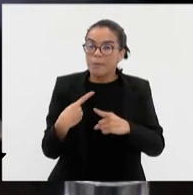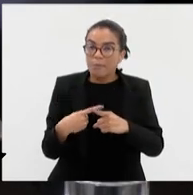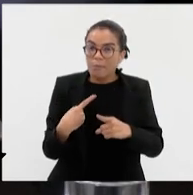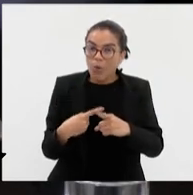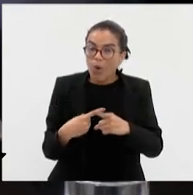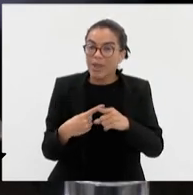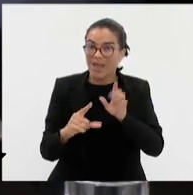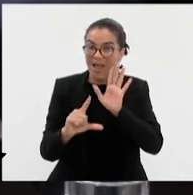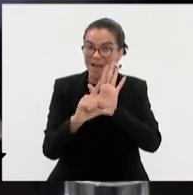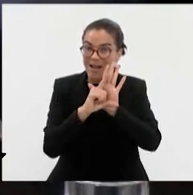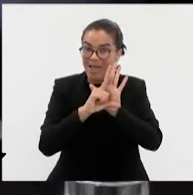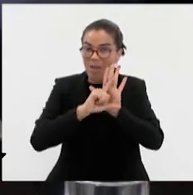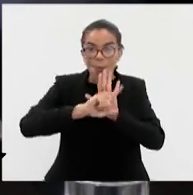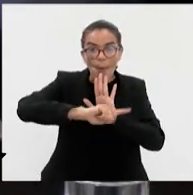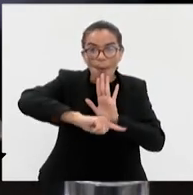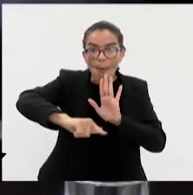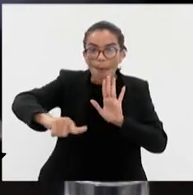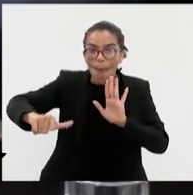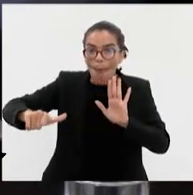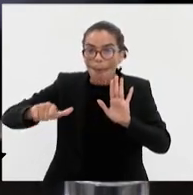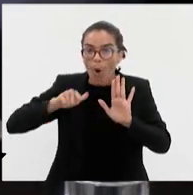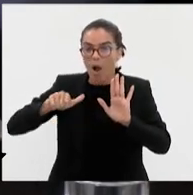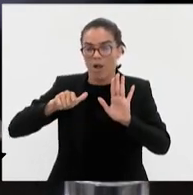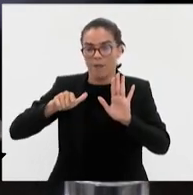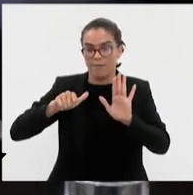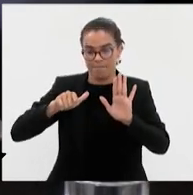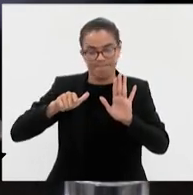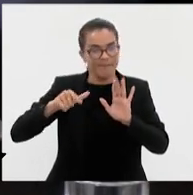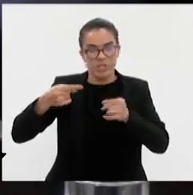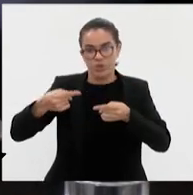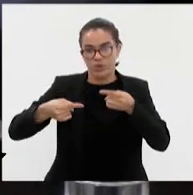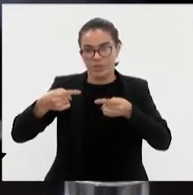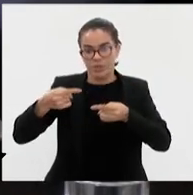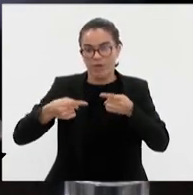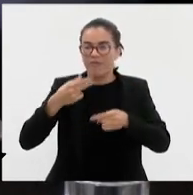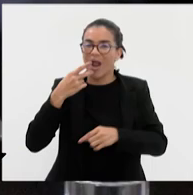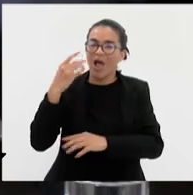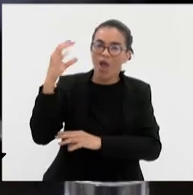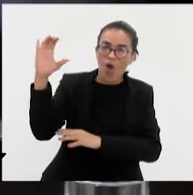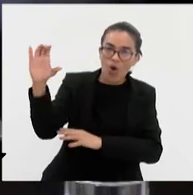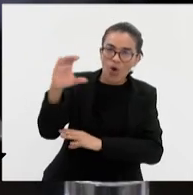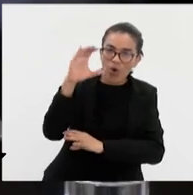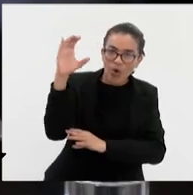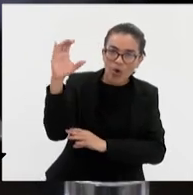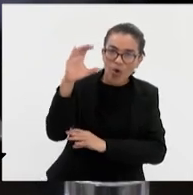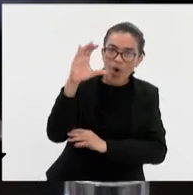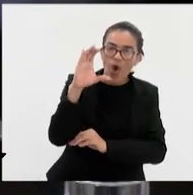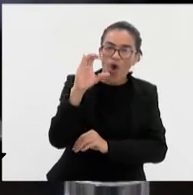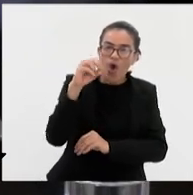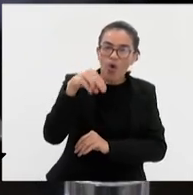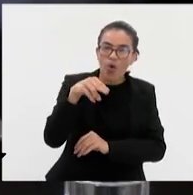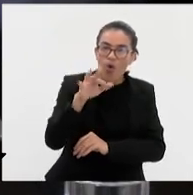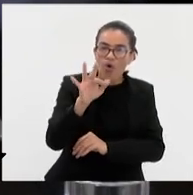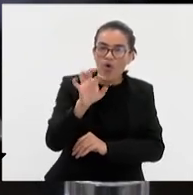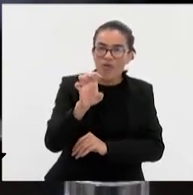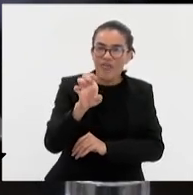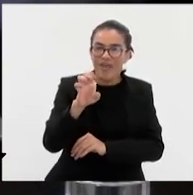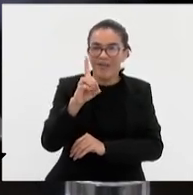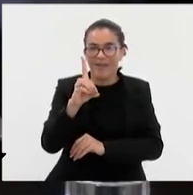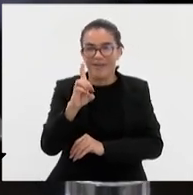na legislação nacional. Sim. Perfeito. E quando falam-se confederações, não dá